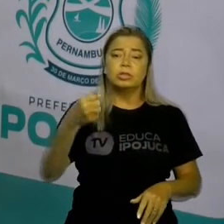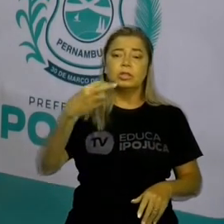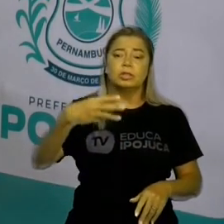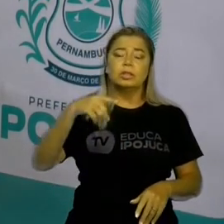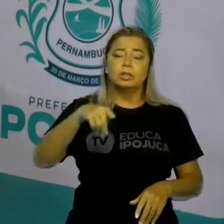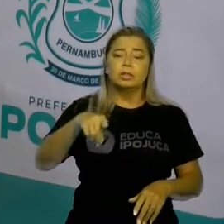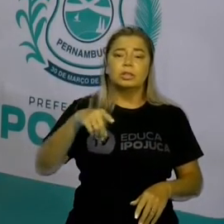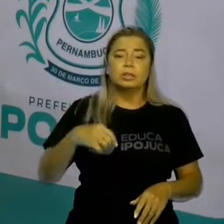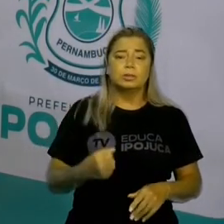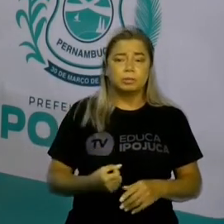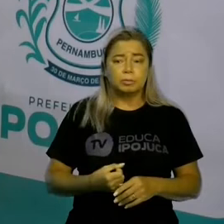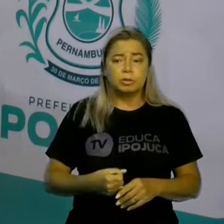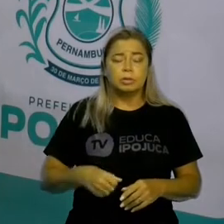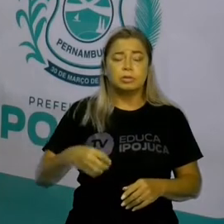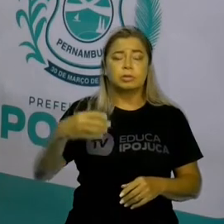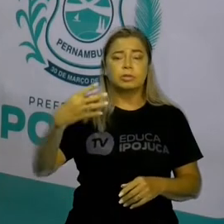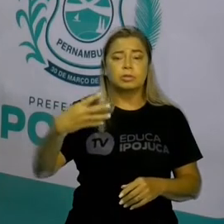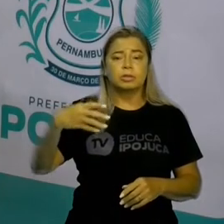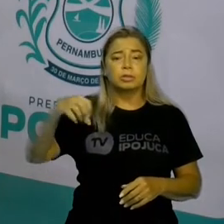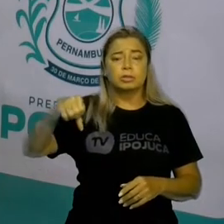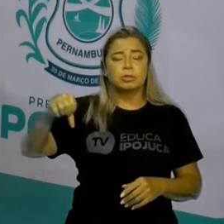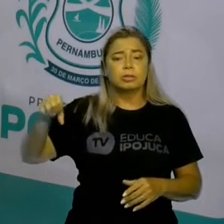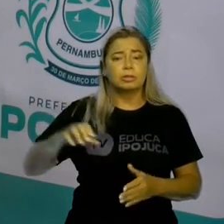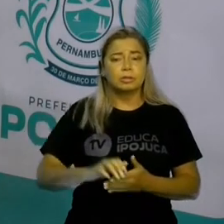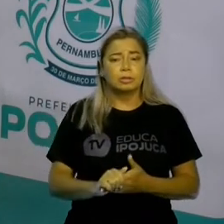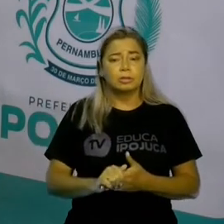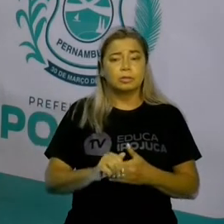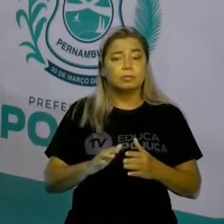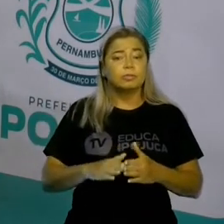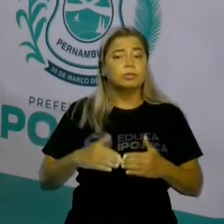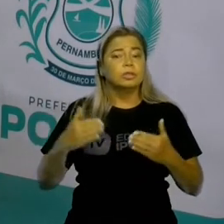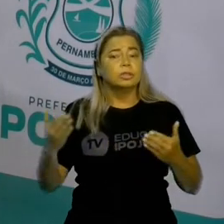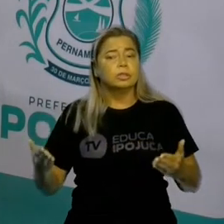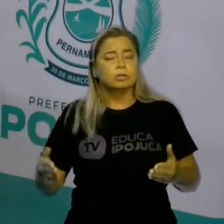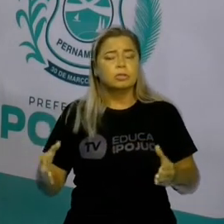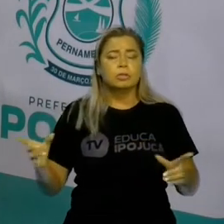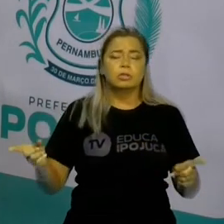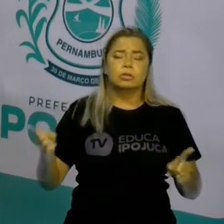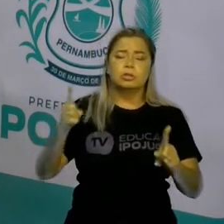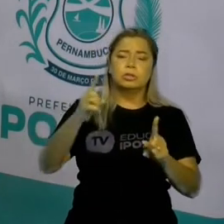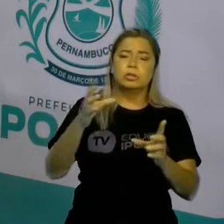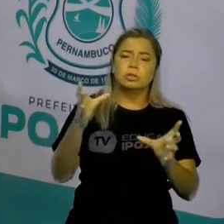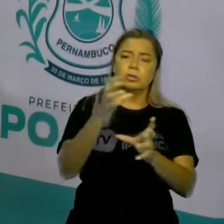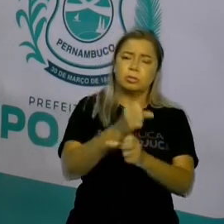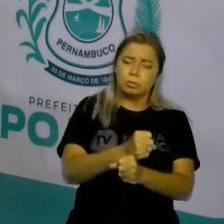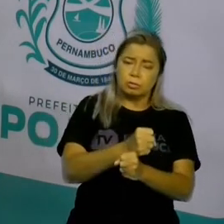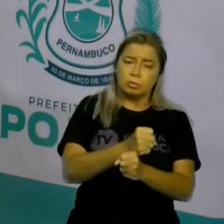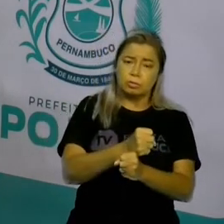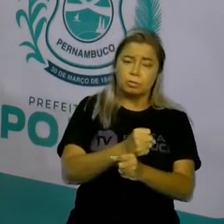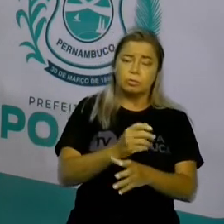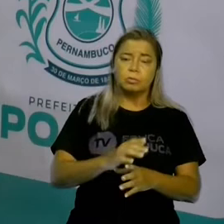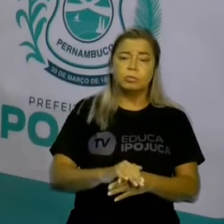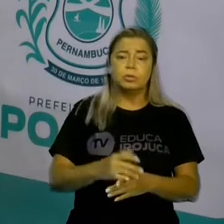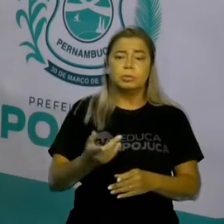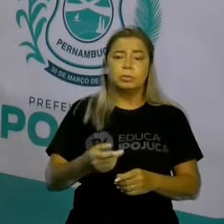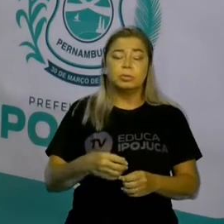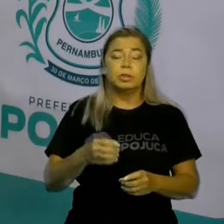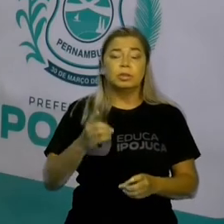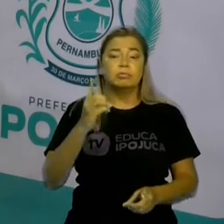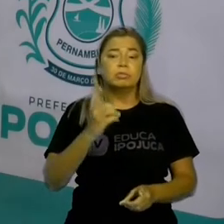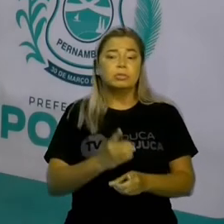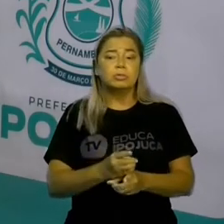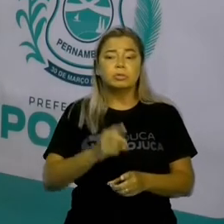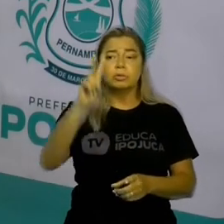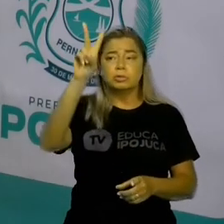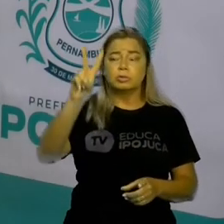13.419. Ambas as situações nós somamos todos os itens para poder descobrir o valor total.